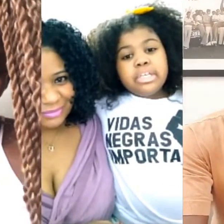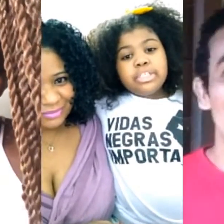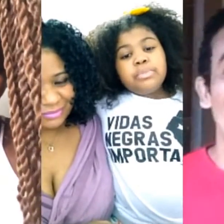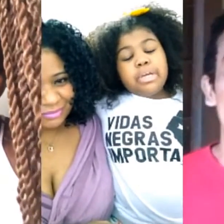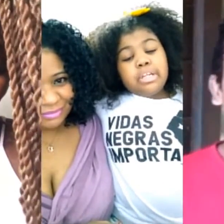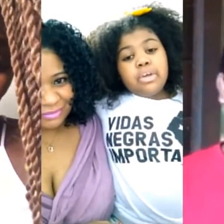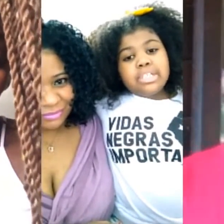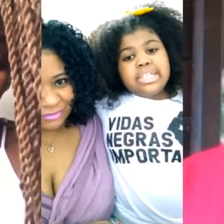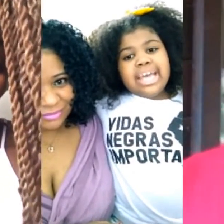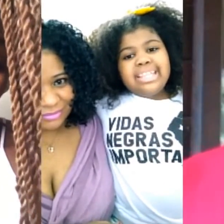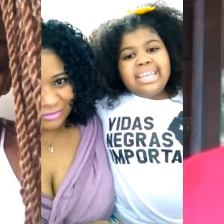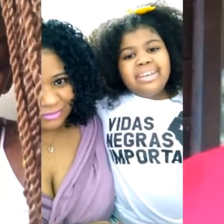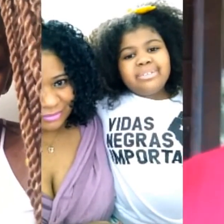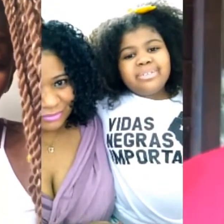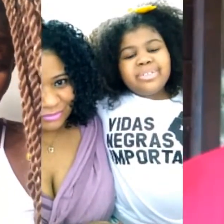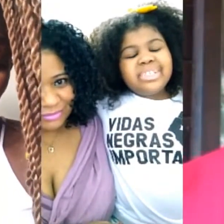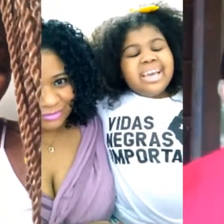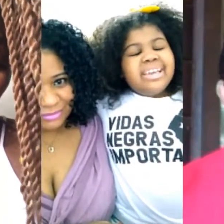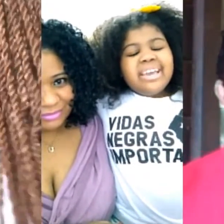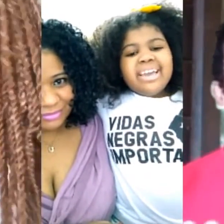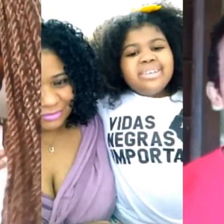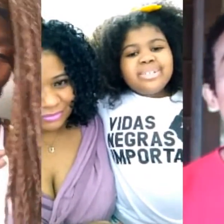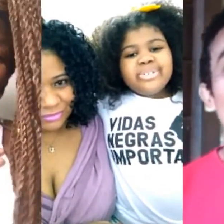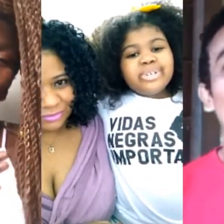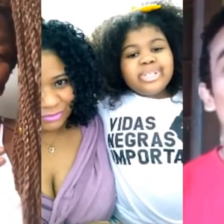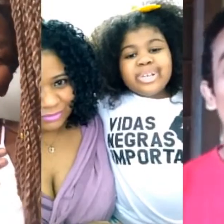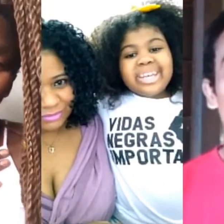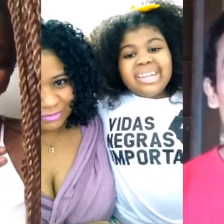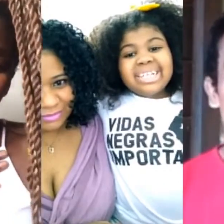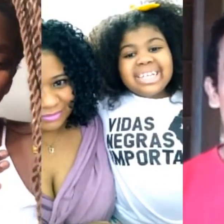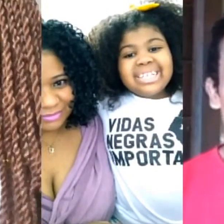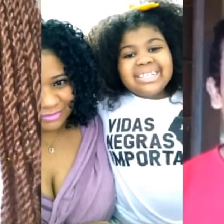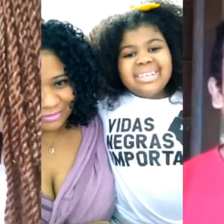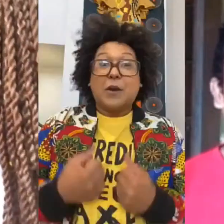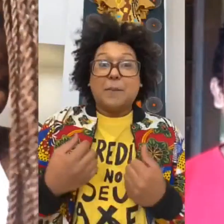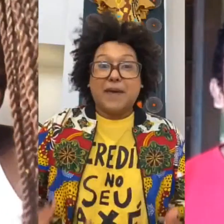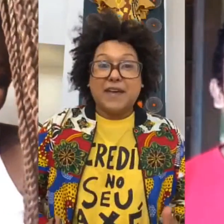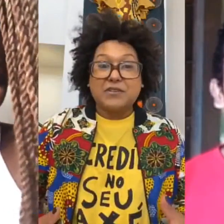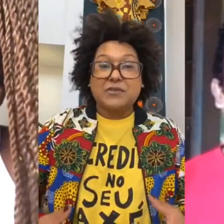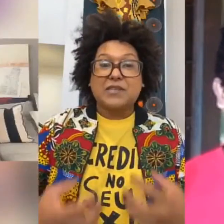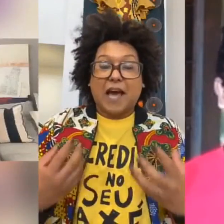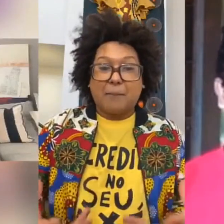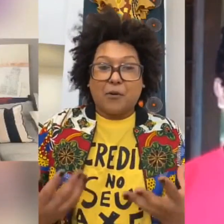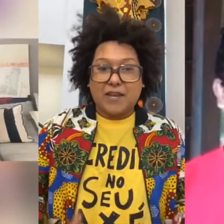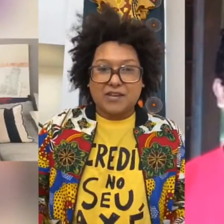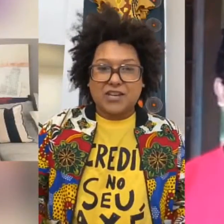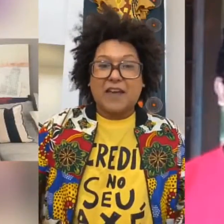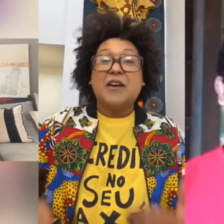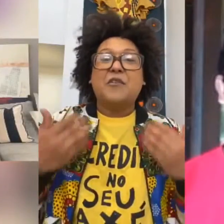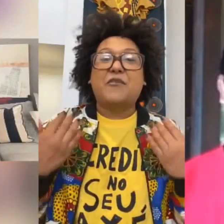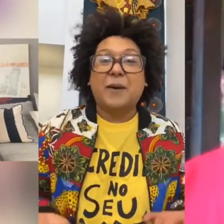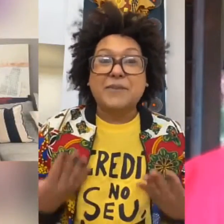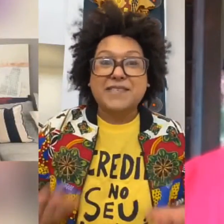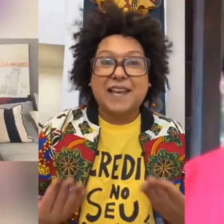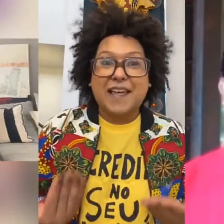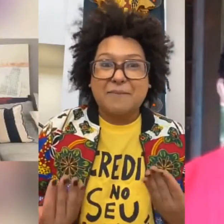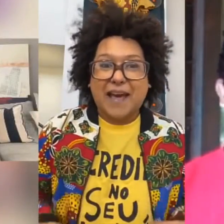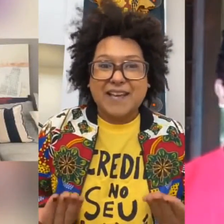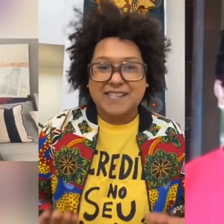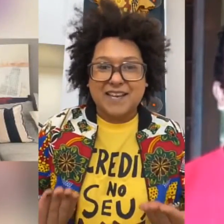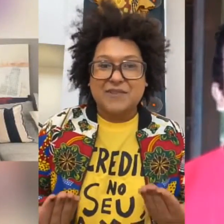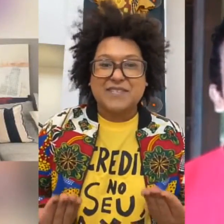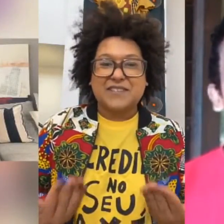Raça. Parabéns pela importância sobre vocês. Traz nossa vida e parabéns. Beijos, amor e axé. Vamos